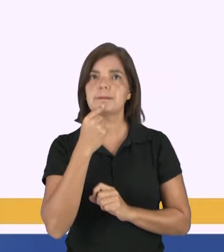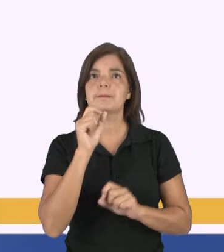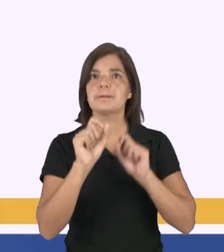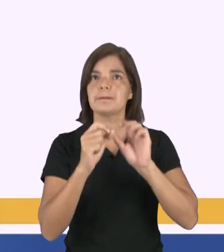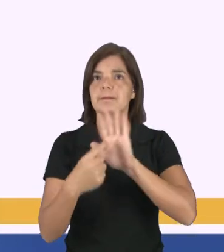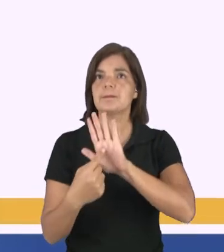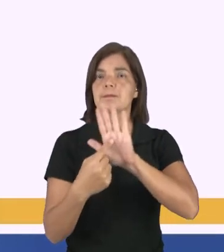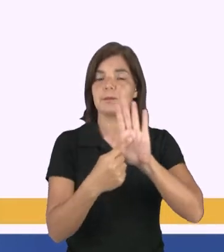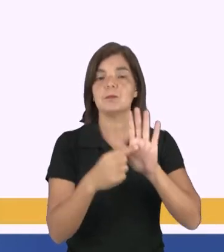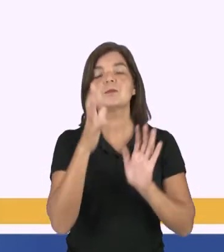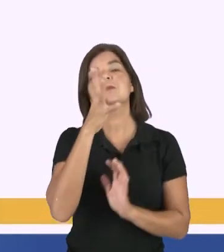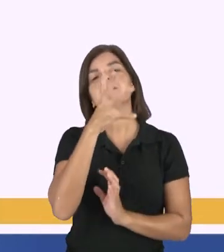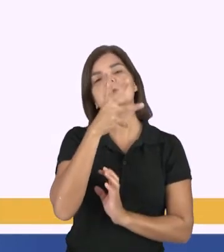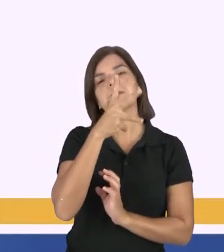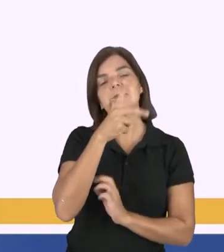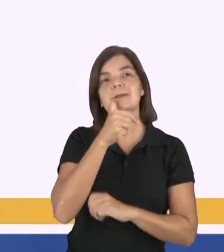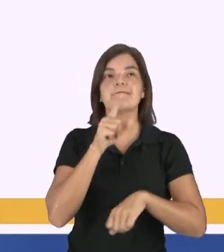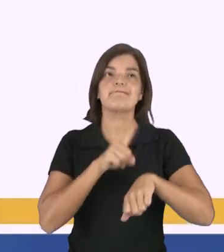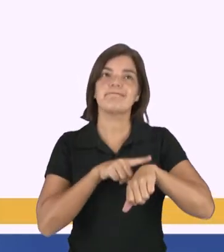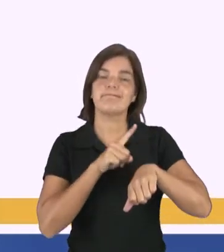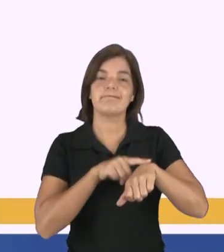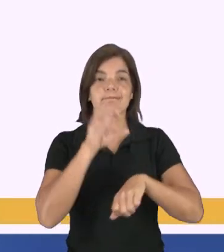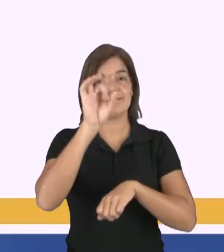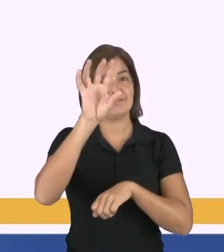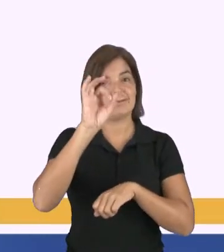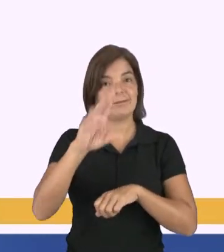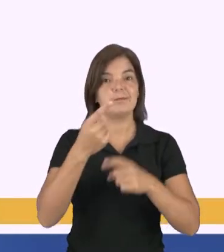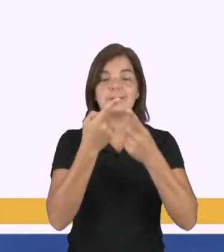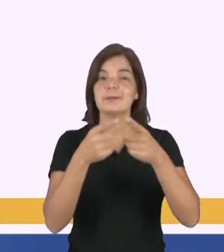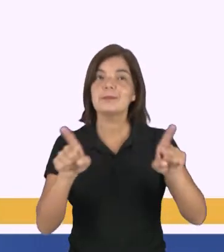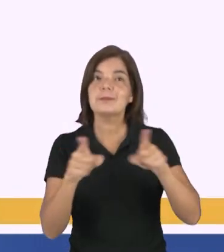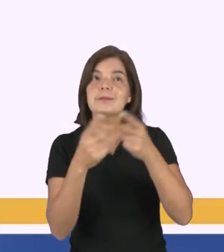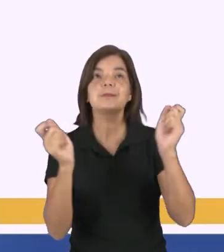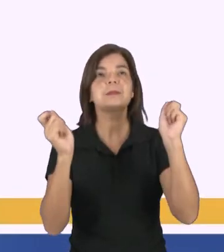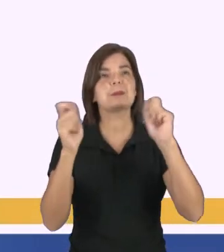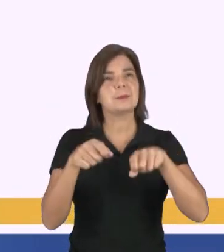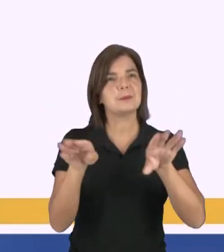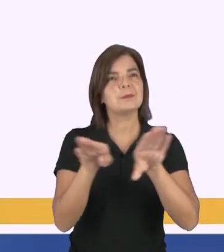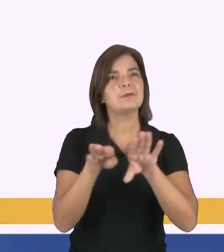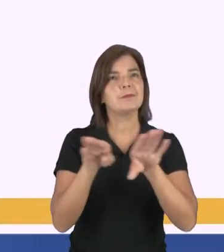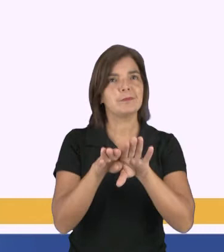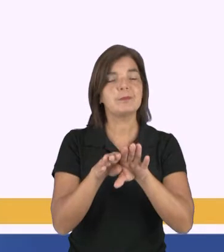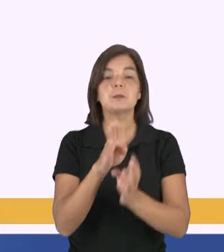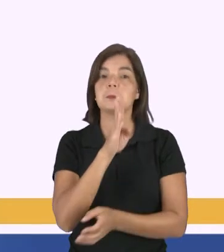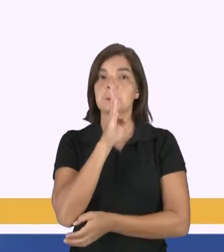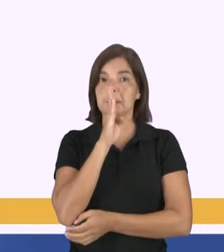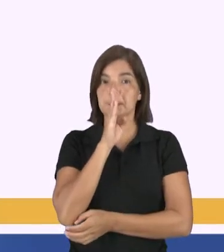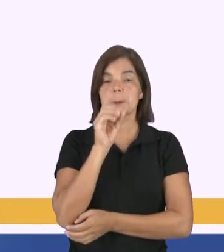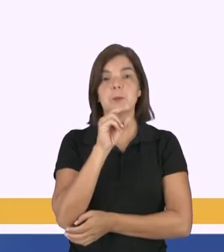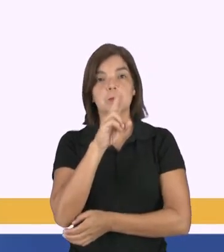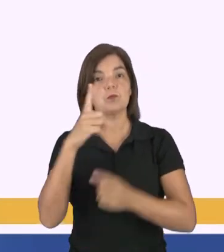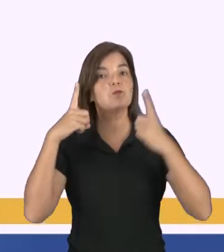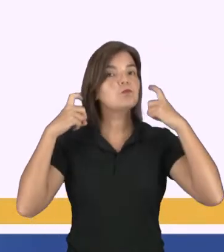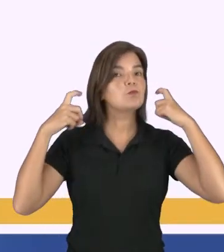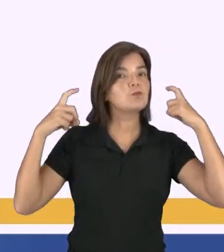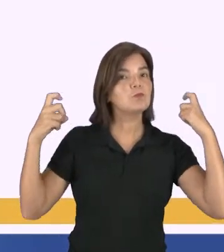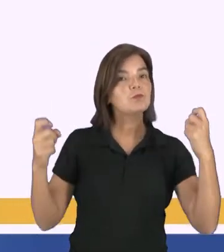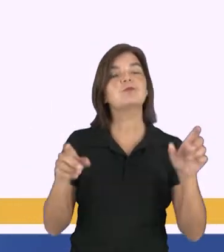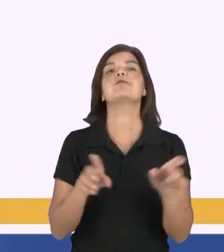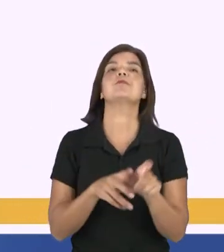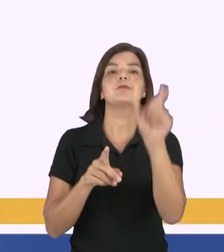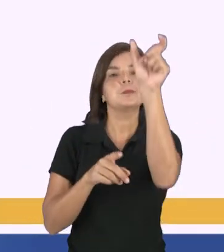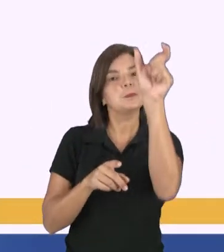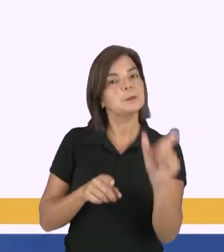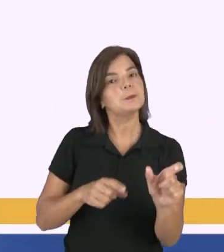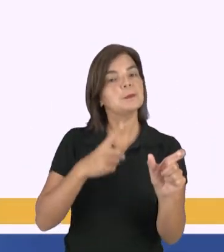símbolos que indicam a duração de tempo de cada nota elas podem ser de som e de silêncio nessa primeira colônia